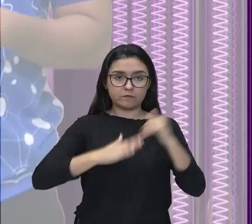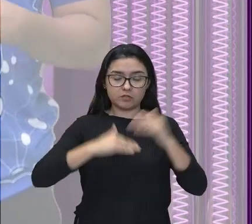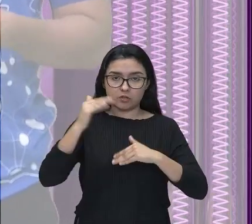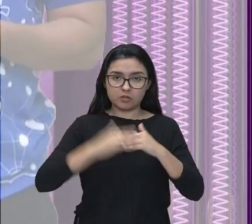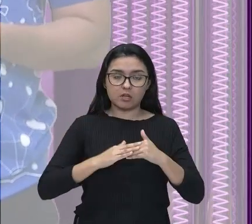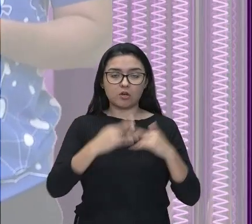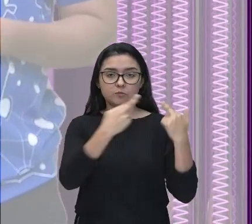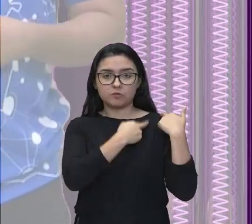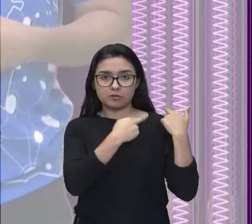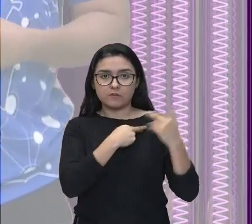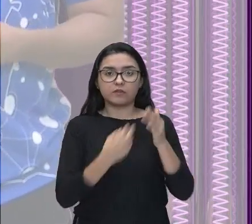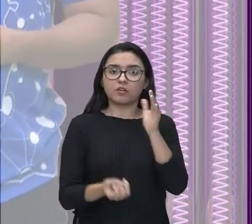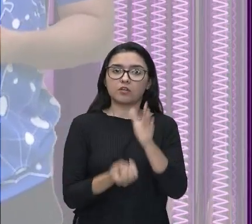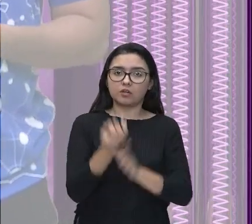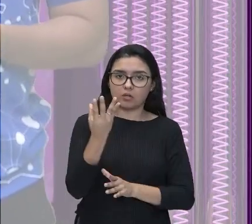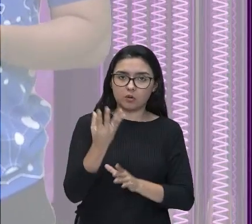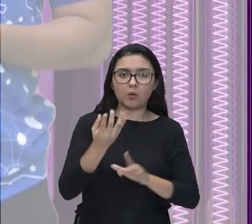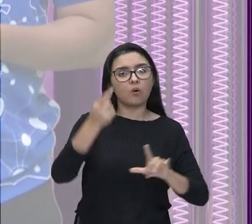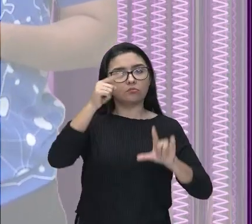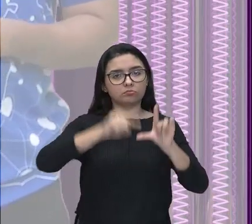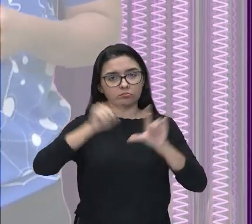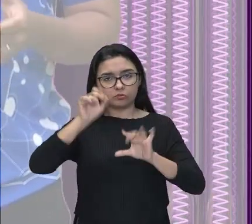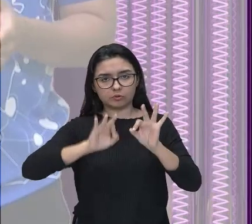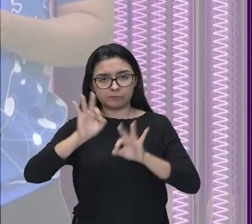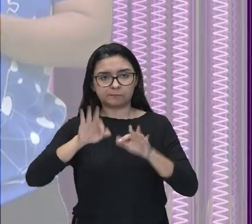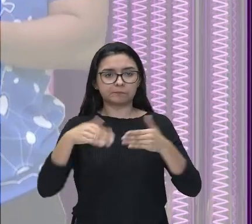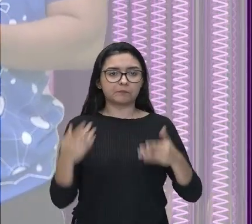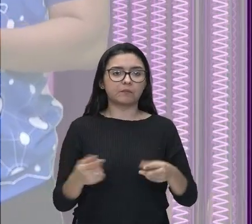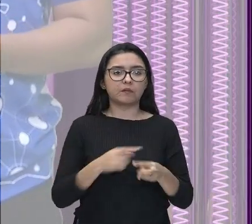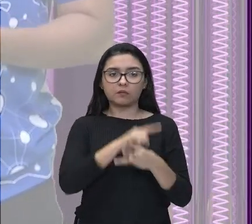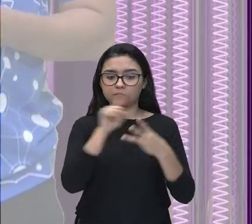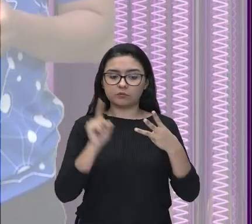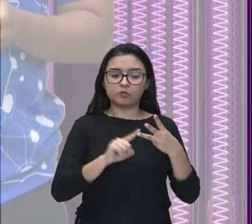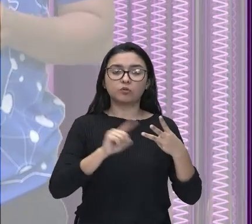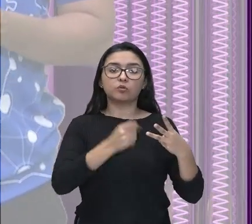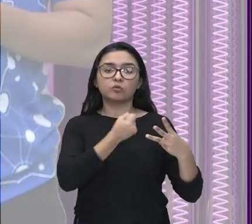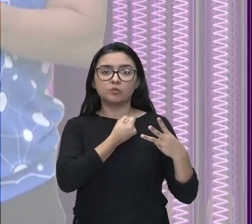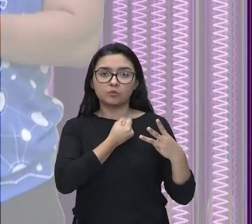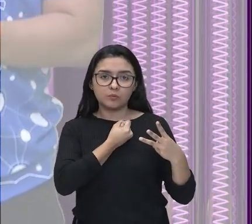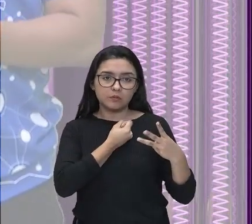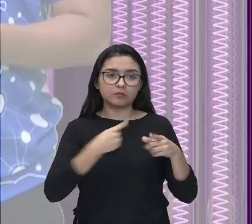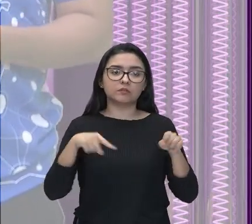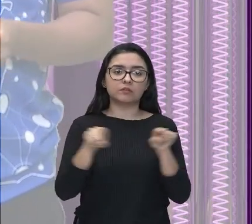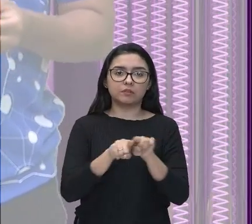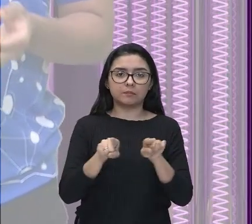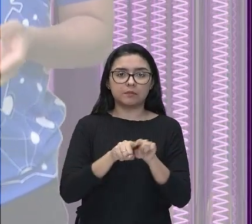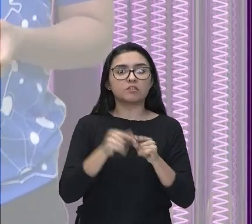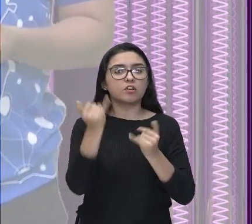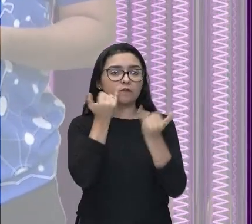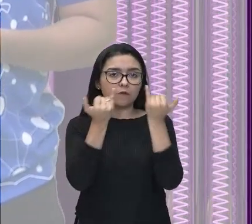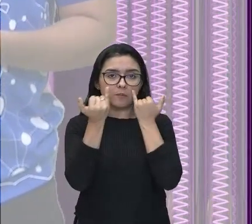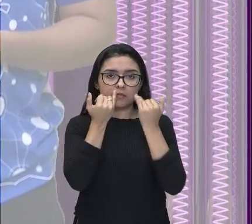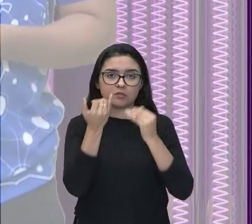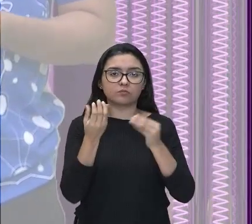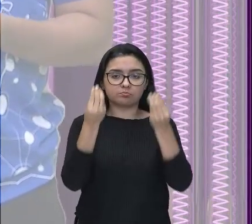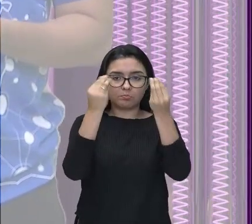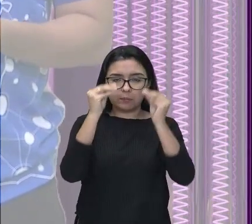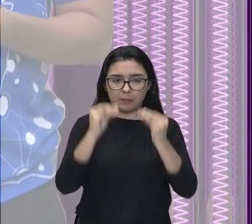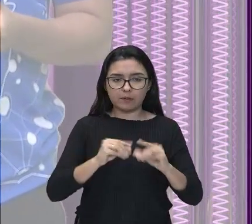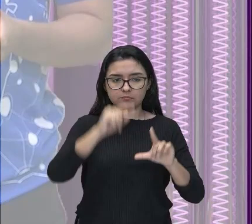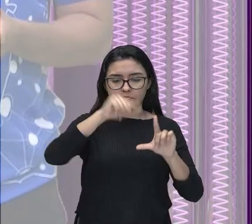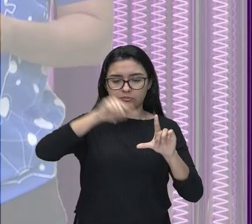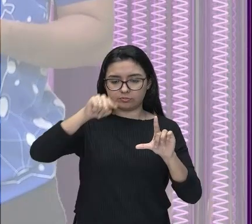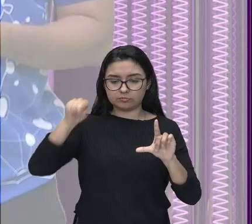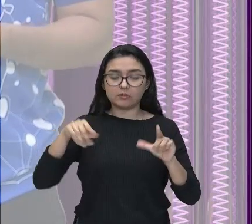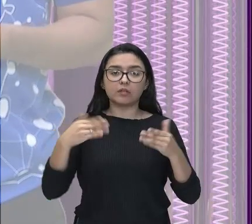o gráfico. Um outro elemento importante são os números. São os dados em si. Dependendo do gráfico, os